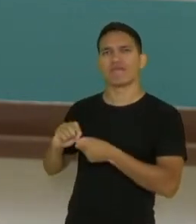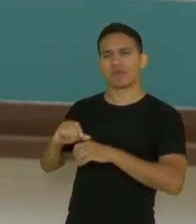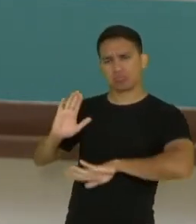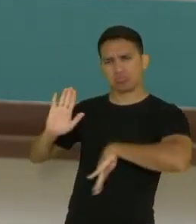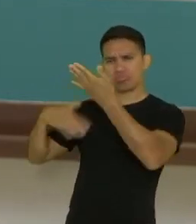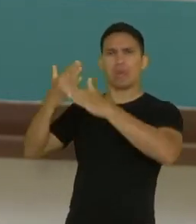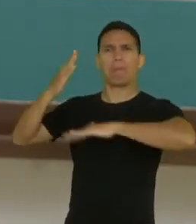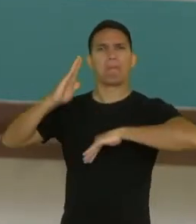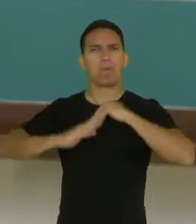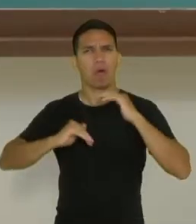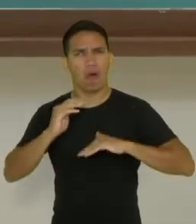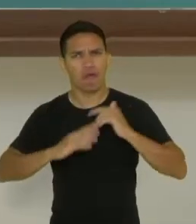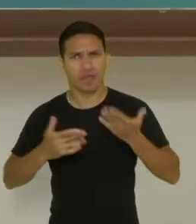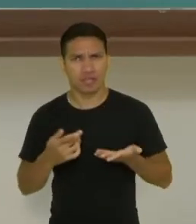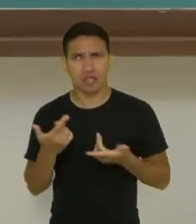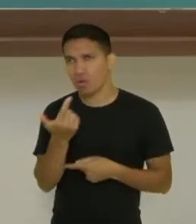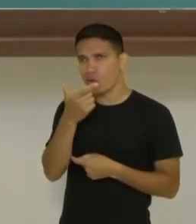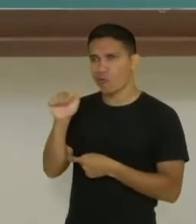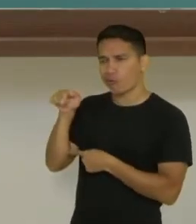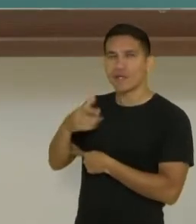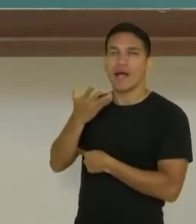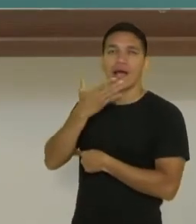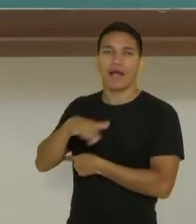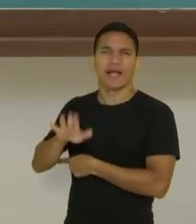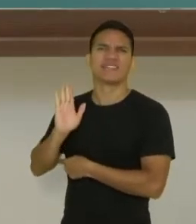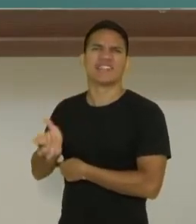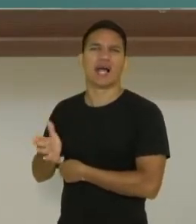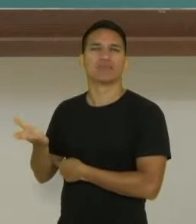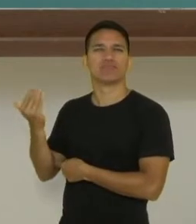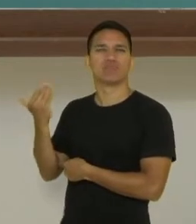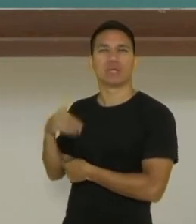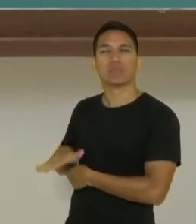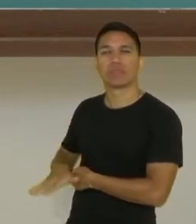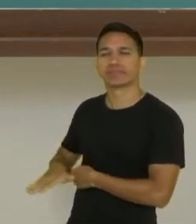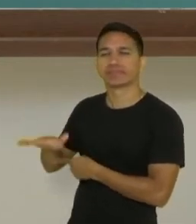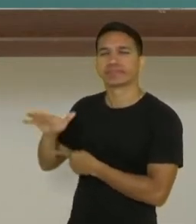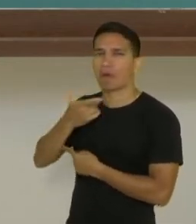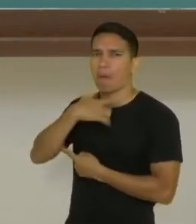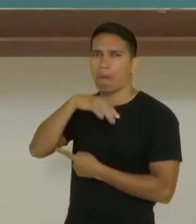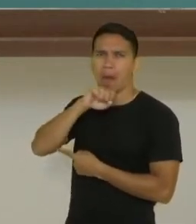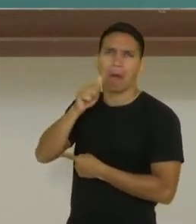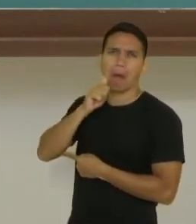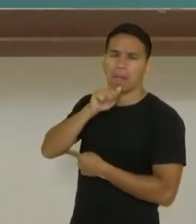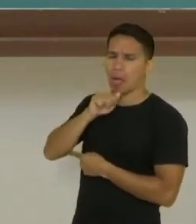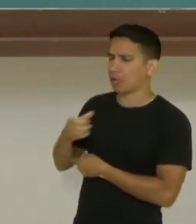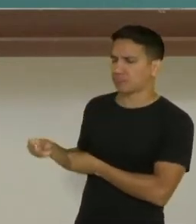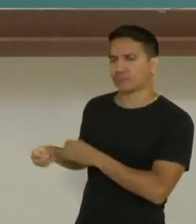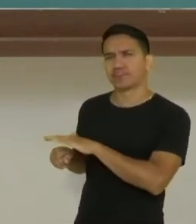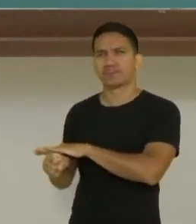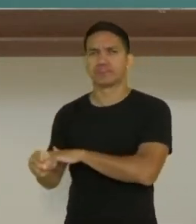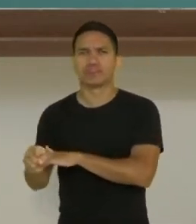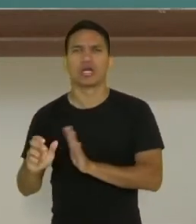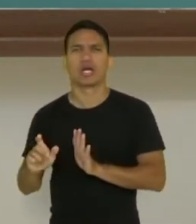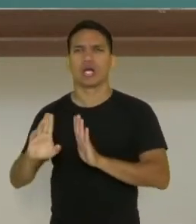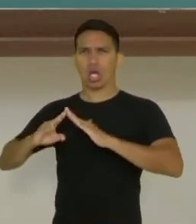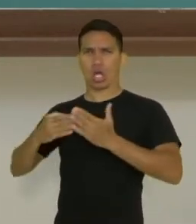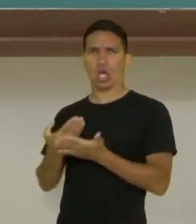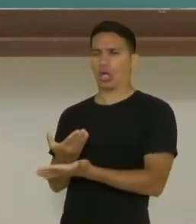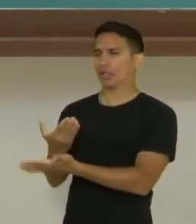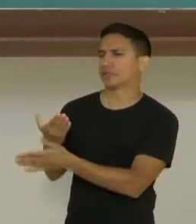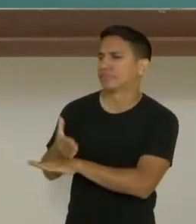profissional do que aquela outra criança que às vezes desde pequena o pai colocou numa escolinha de Futsal futebol de campo